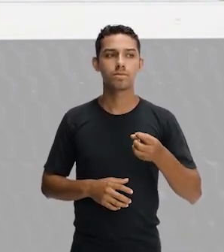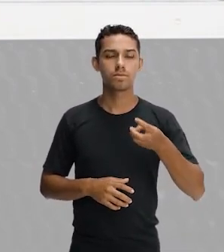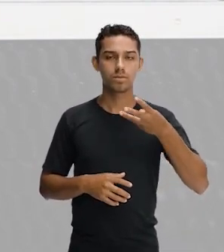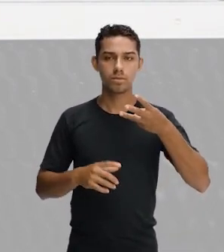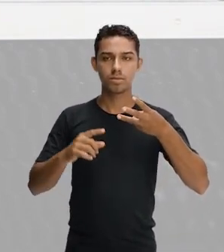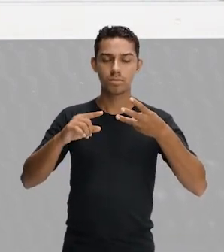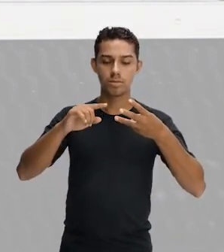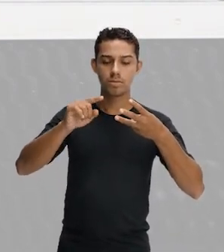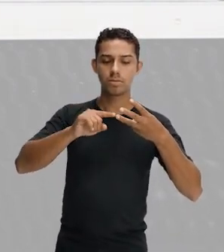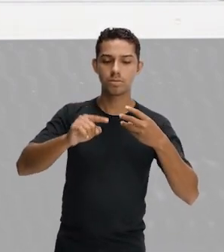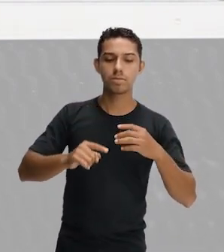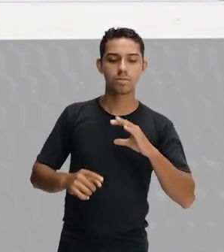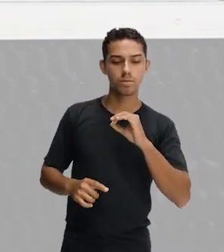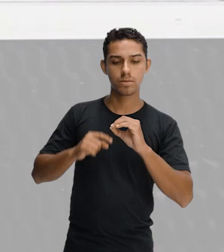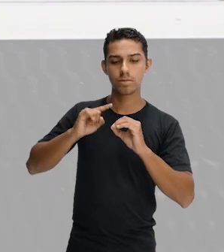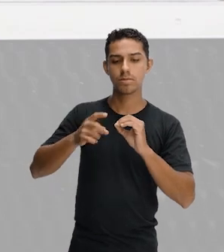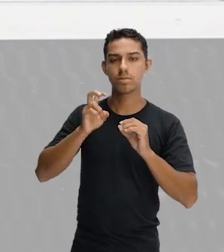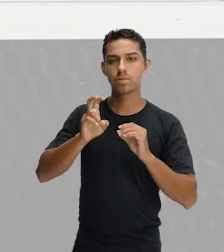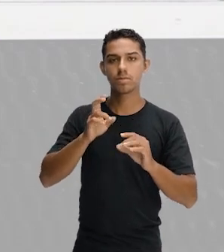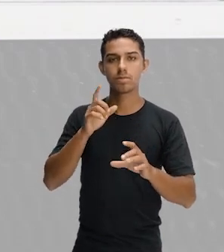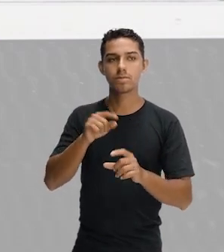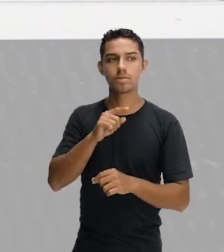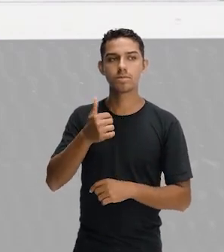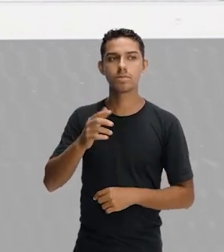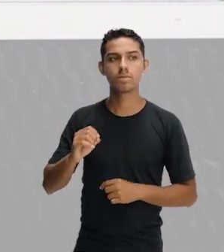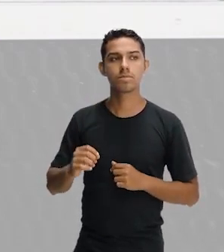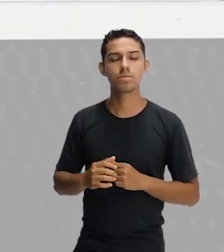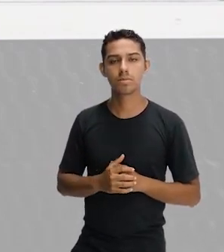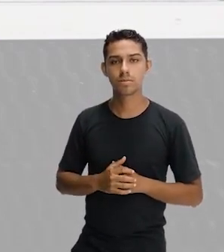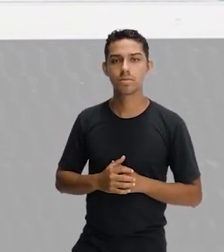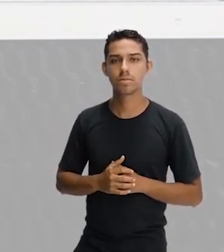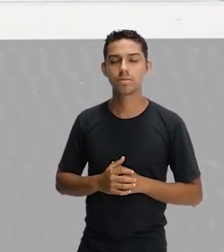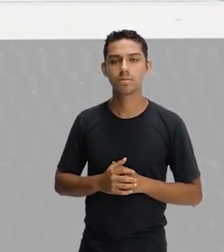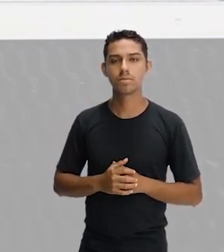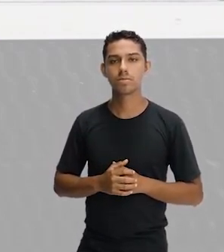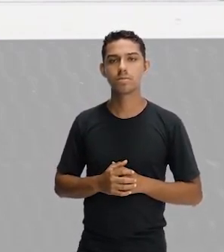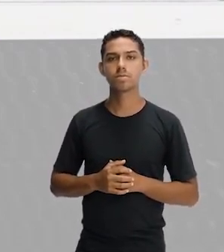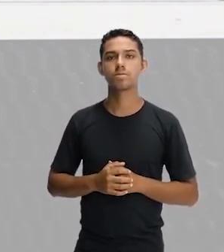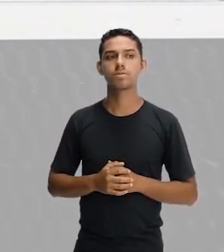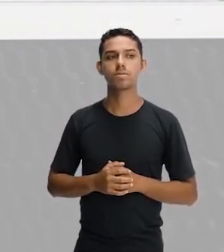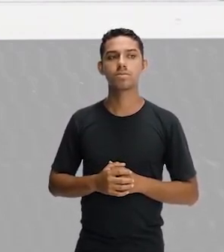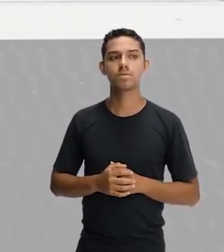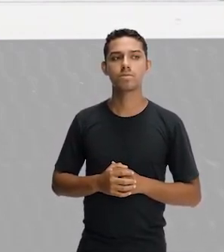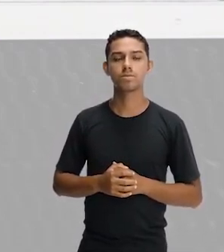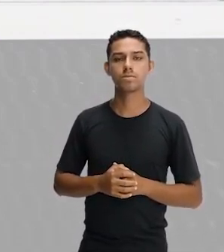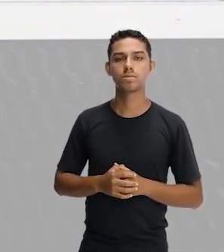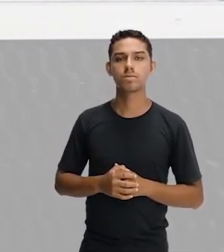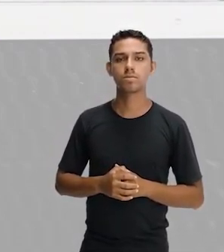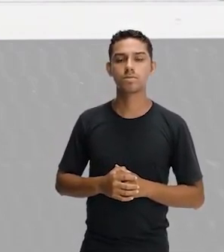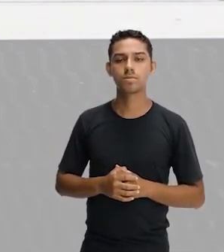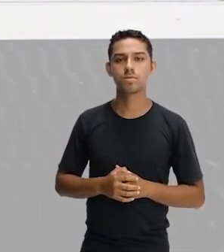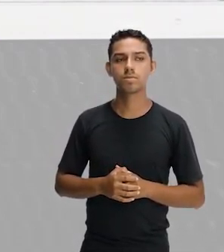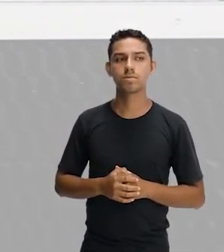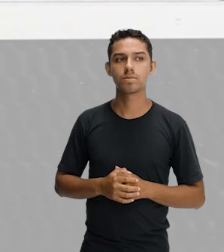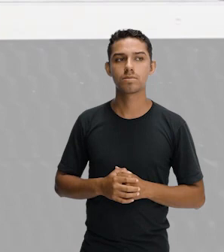logo fazer 0,5 vezes 10. Okay? 0,5 vezes 10 é o mesmo que 5.